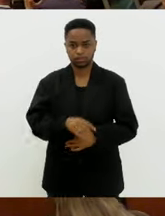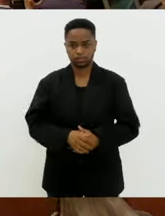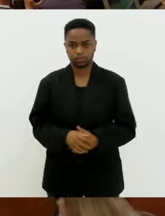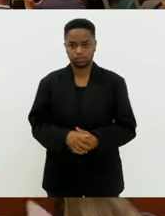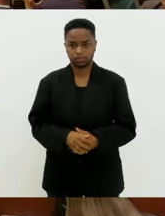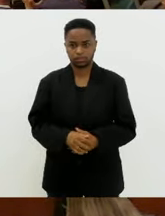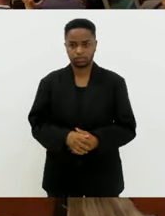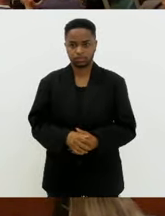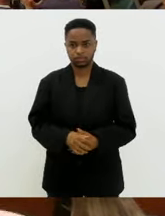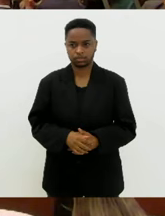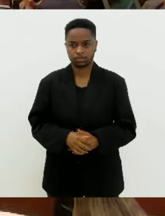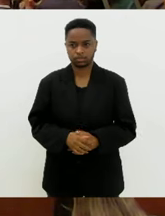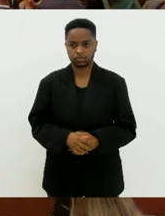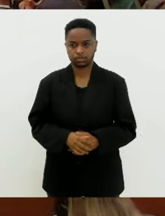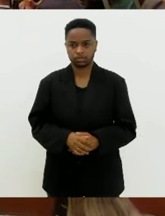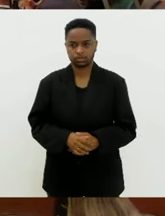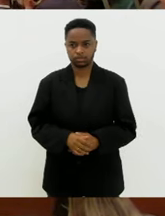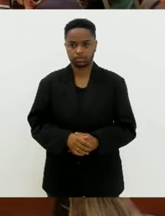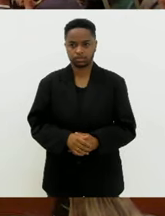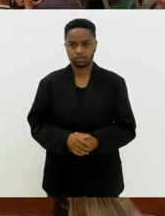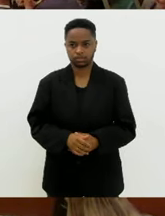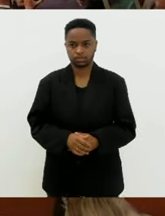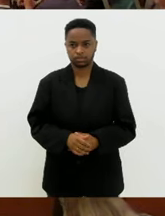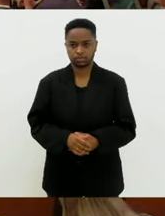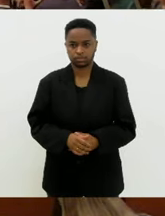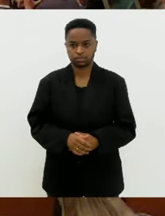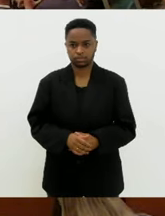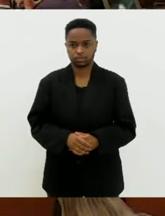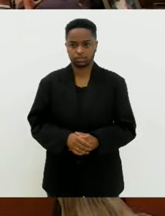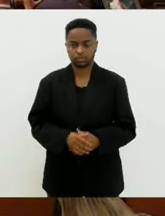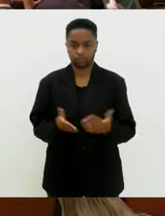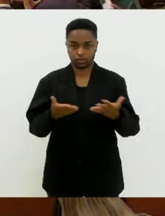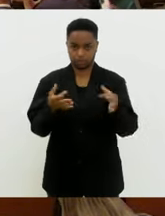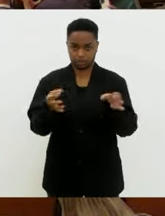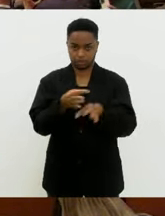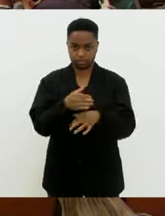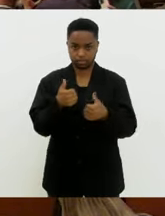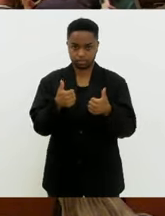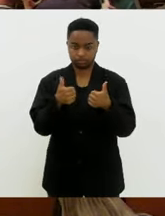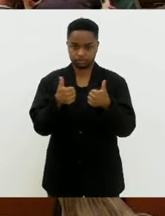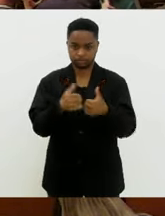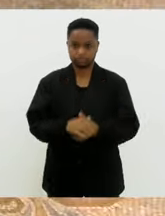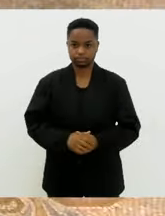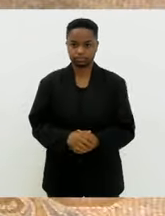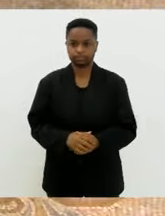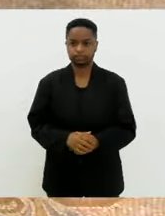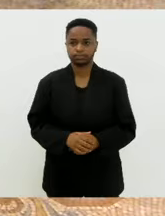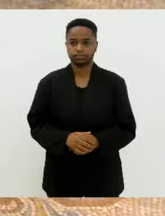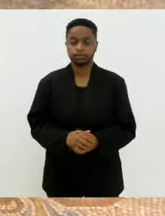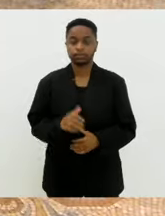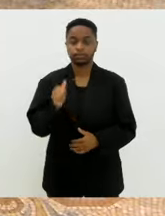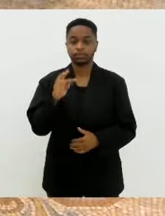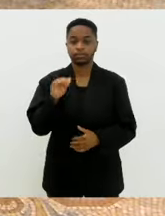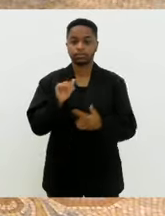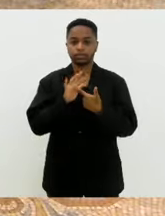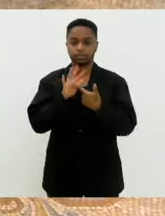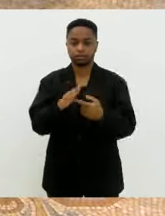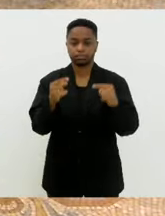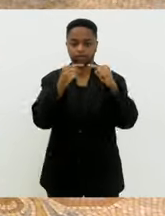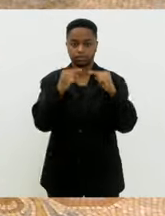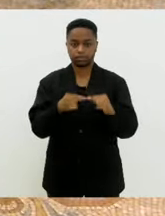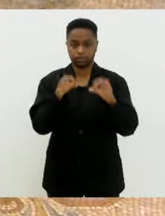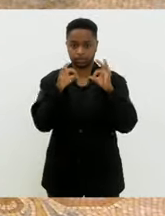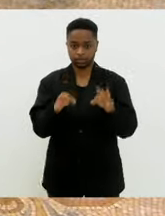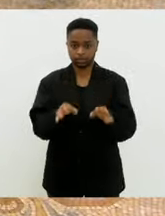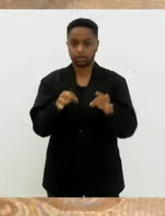Alô? Fala aí, Thiago. Agora sim, agora sim. Aí, foi, foi. Seu presidente, a ata reflete com exatidão os exatos termos da sessão